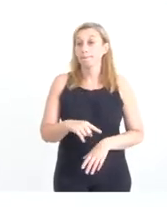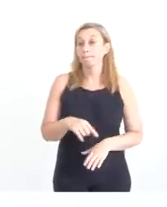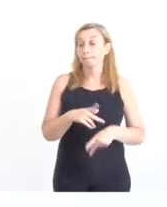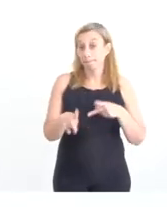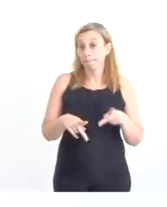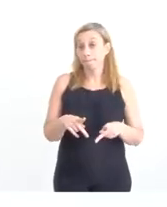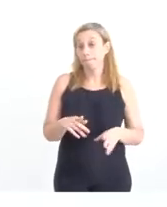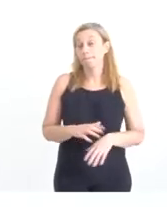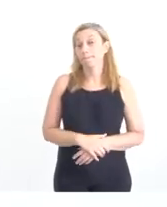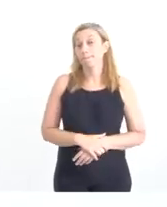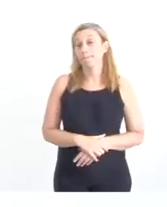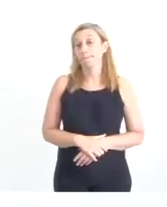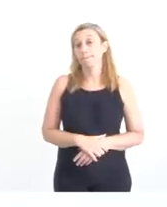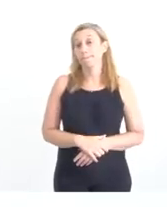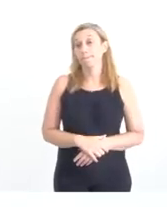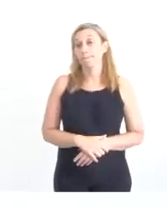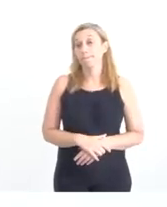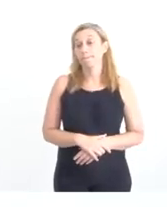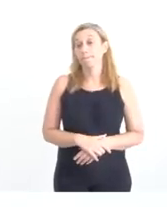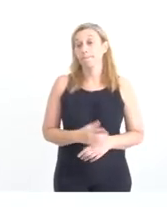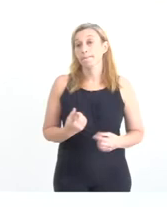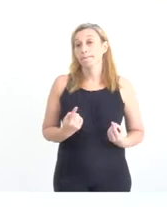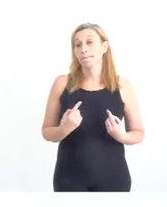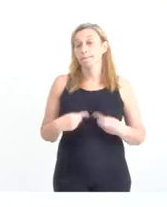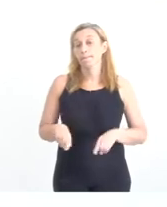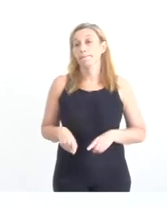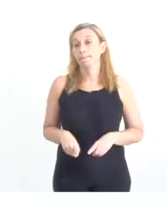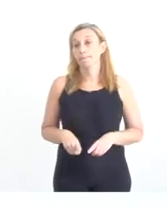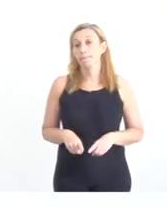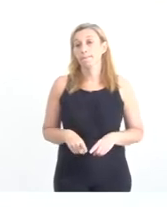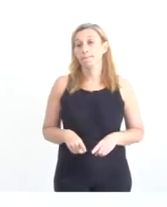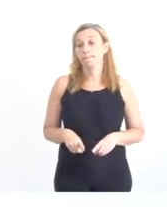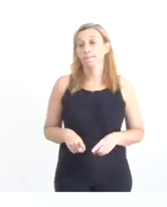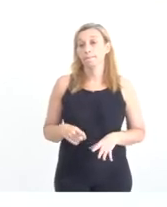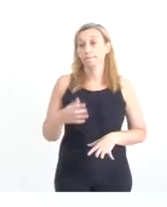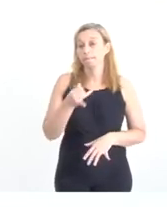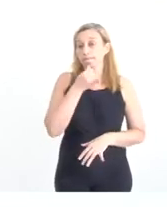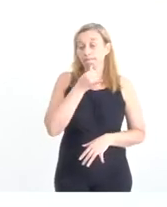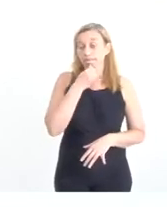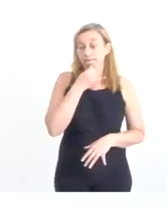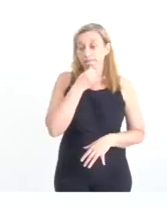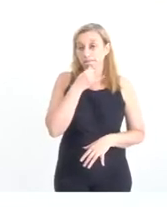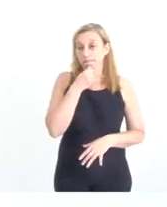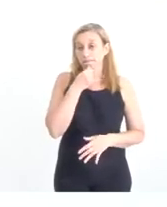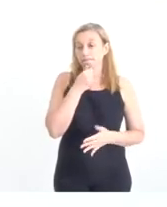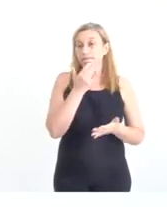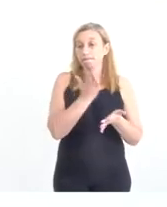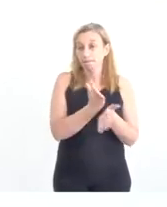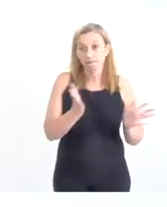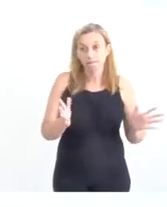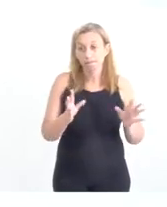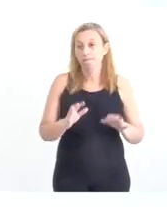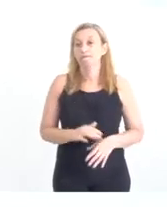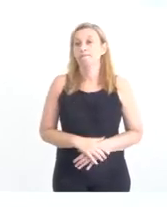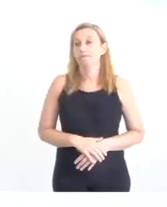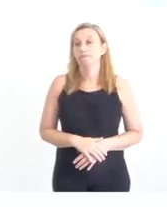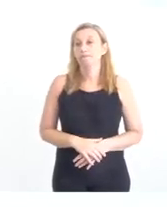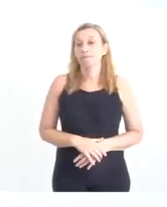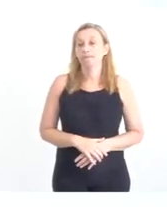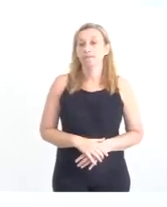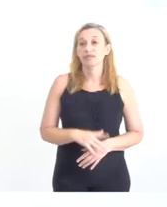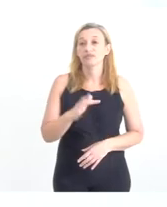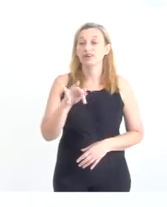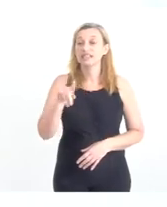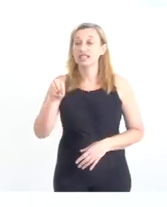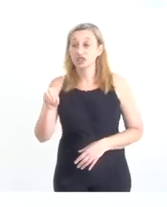o desafio do nosso tempo é derrotar esse monstro de duas cabeças né que precisa sempre que precisa ser de vontade de uma vez que a cabeça